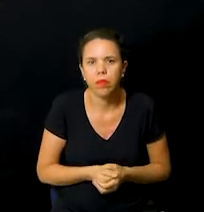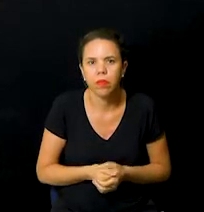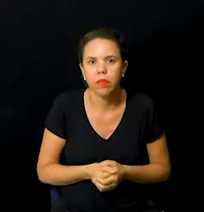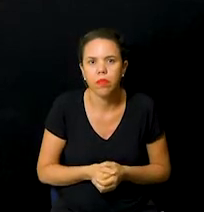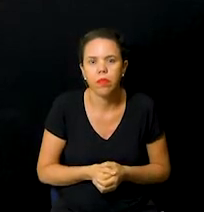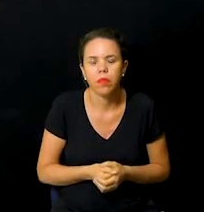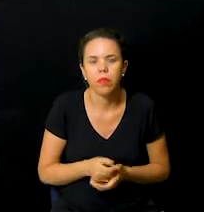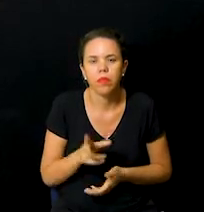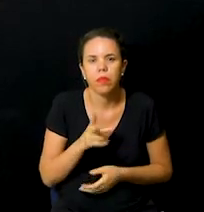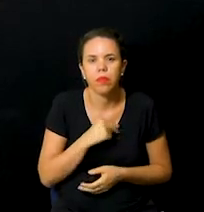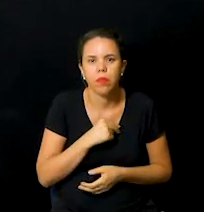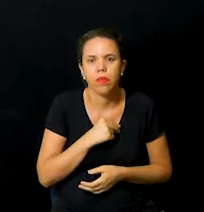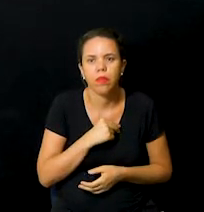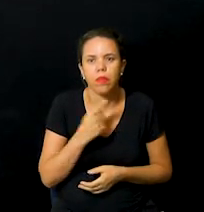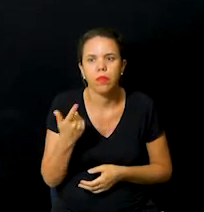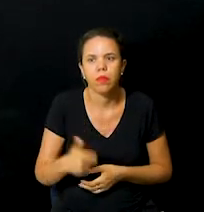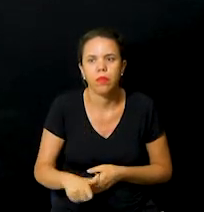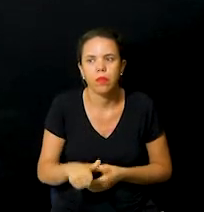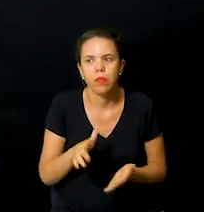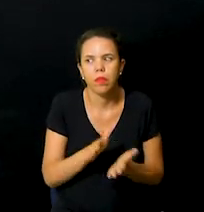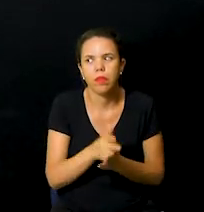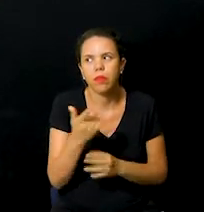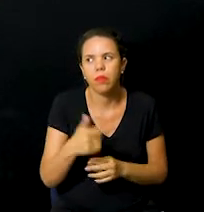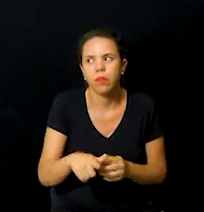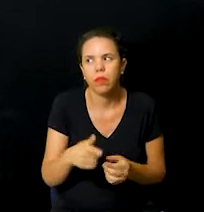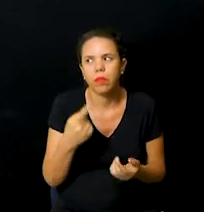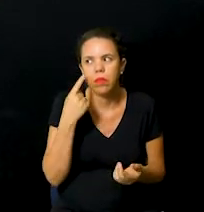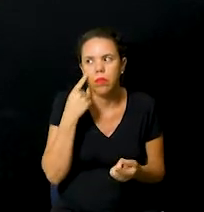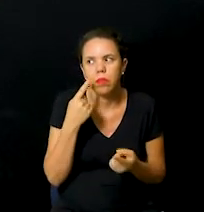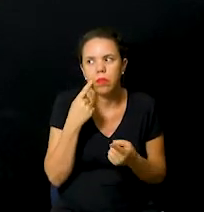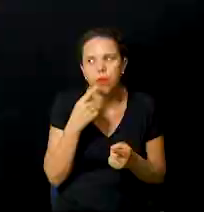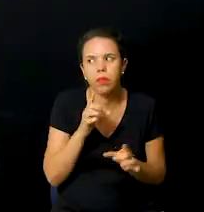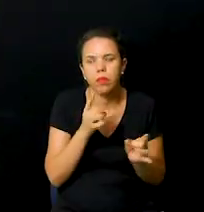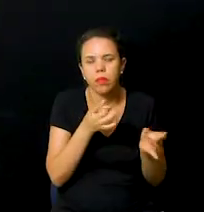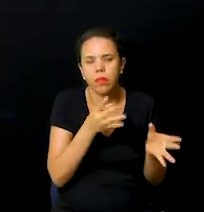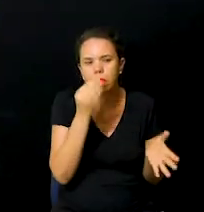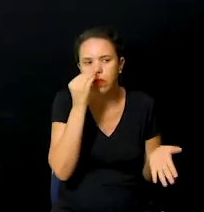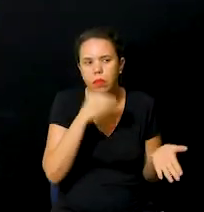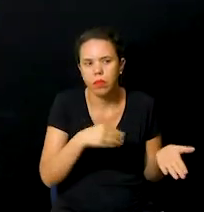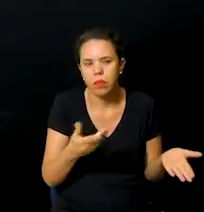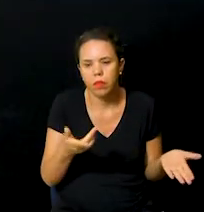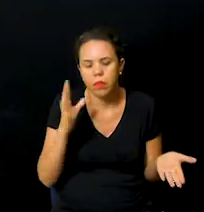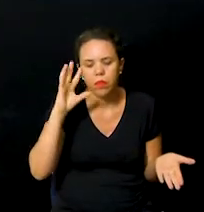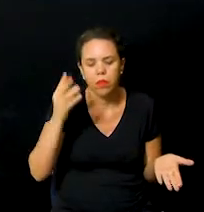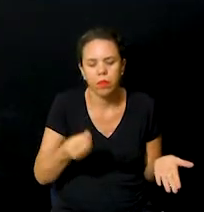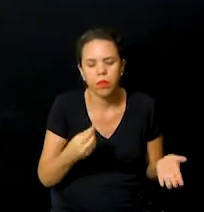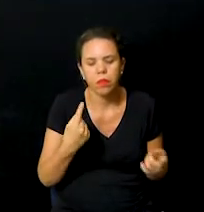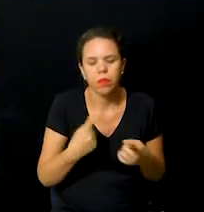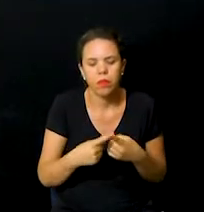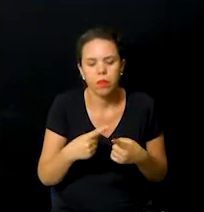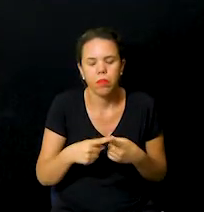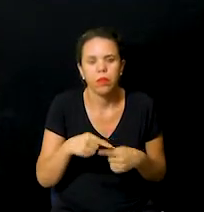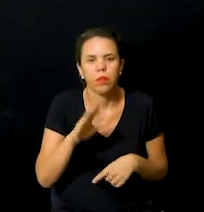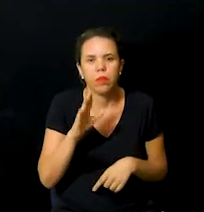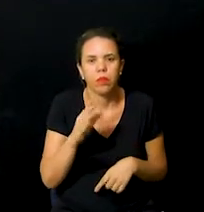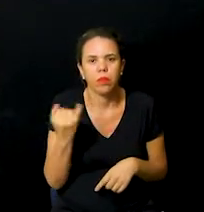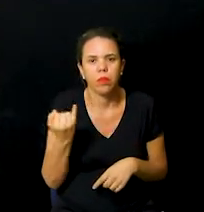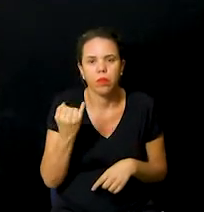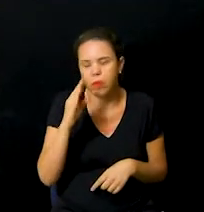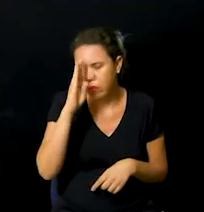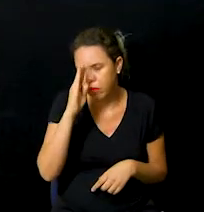Aí eu pensava assim, nossa, de novo essa publicação, e passava reto. Hoje eu entendo que é uma das